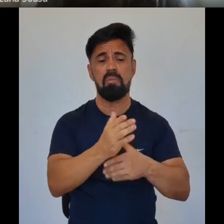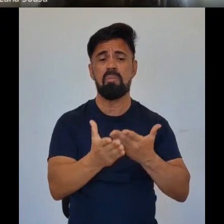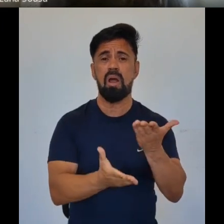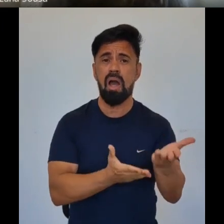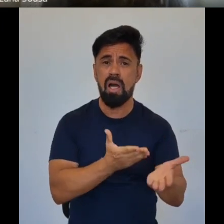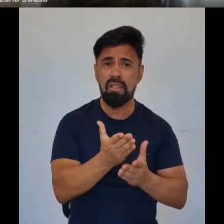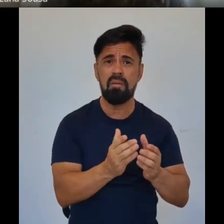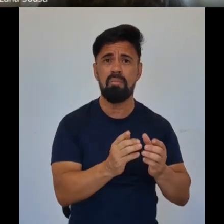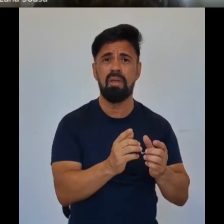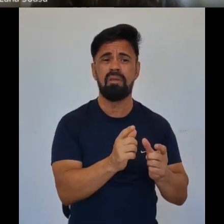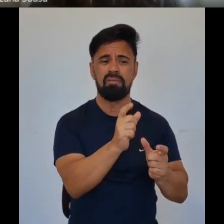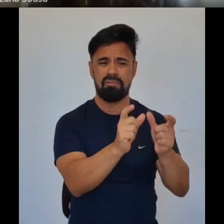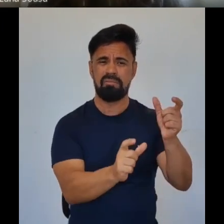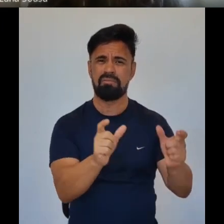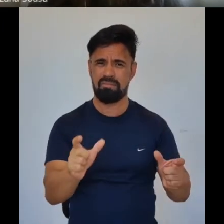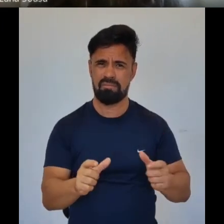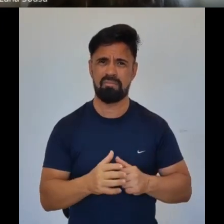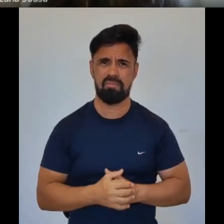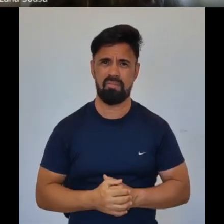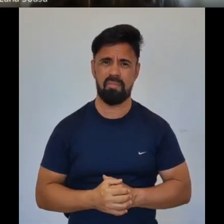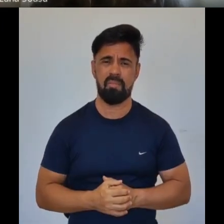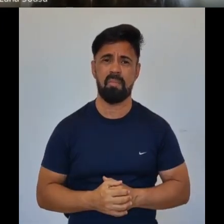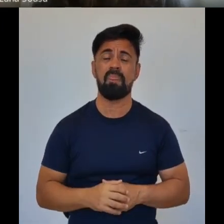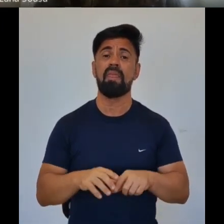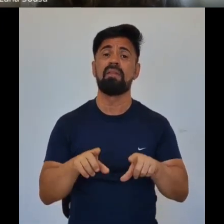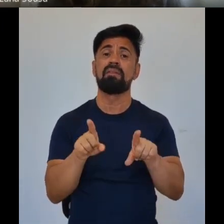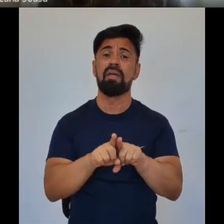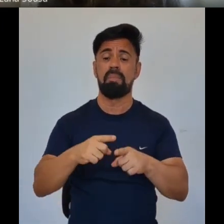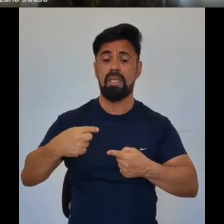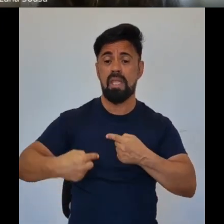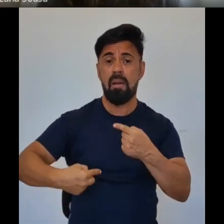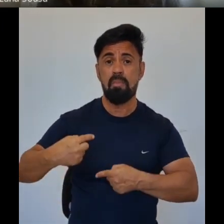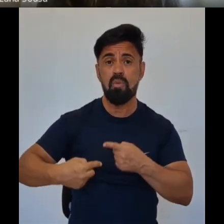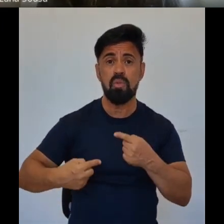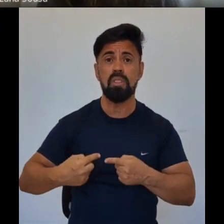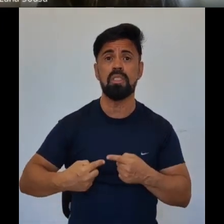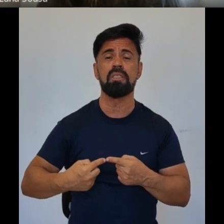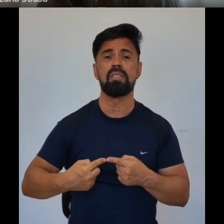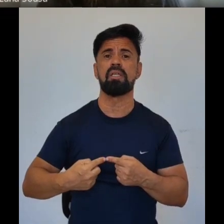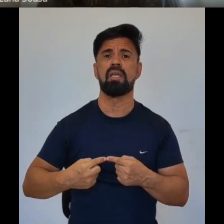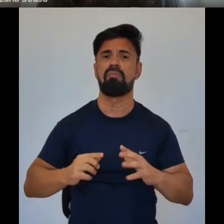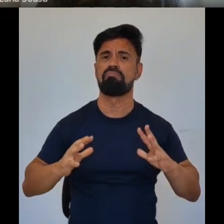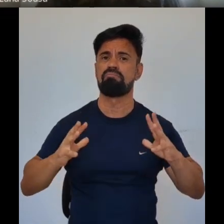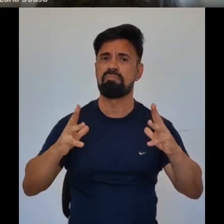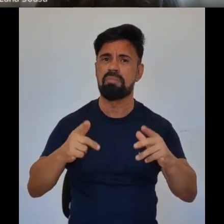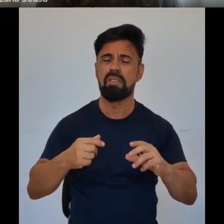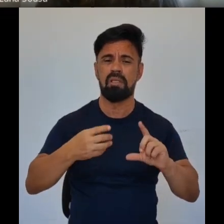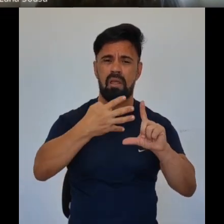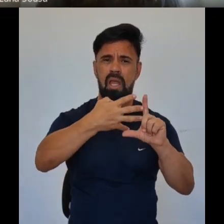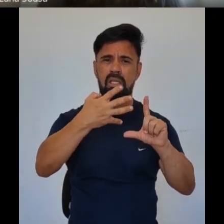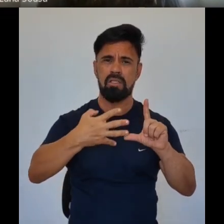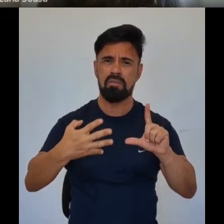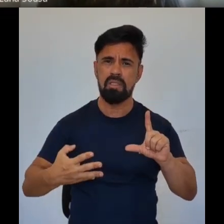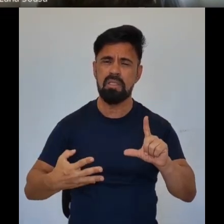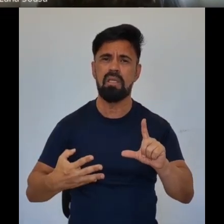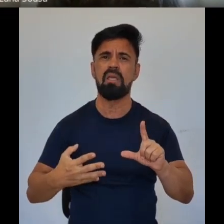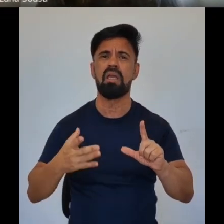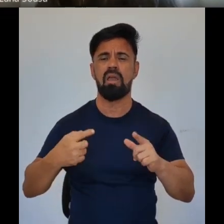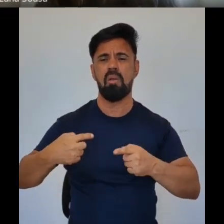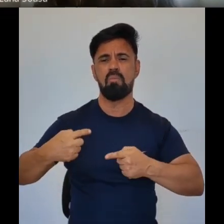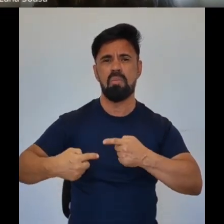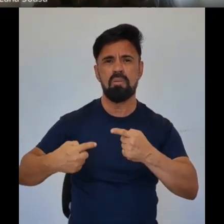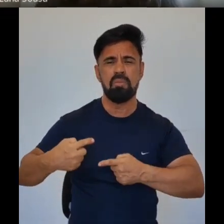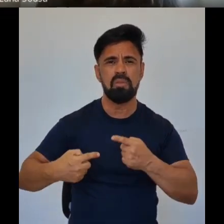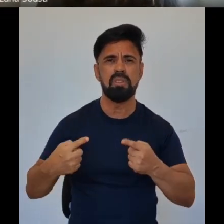aí, essas equipes de atenção a pessoas privadas de liberdade, elas são previstas nessa política, né? Elas são equipes que podem ser montadas